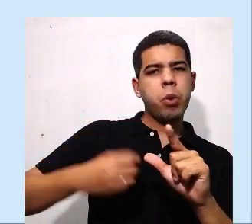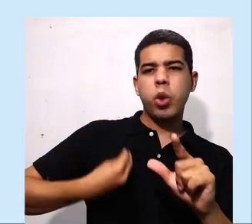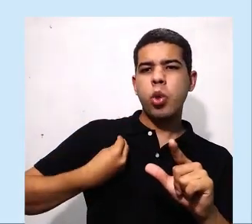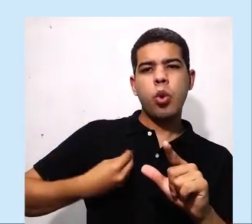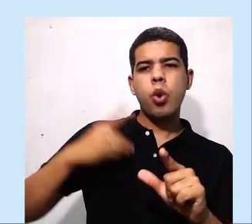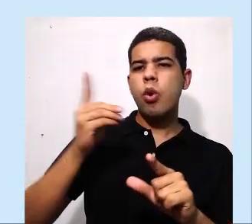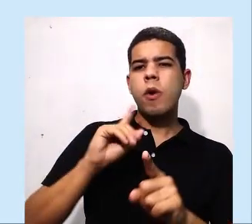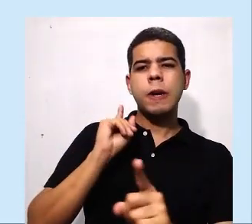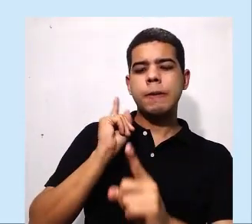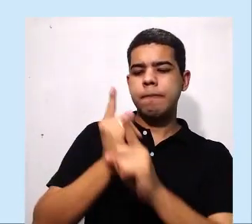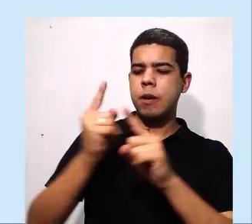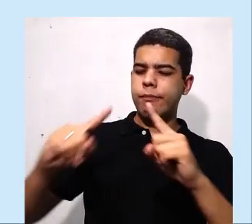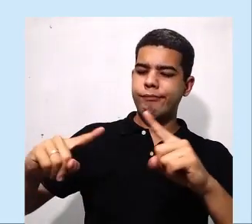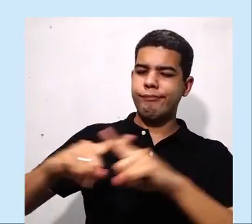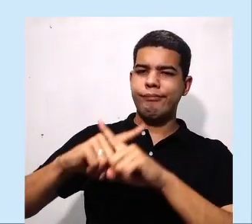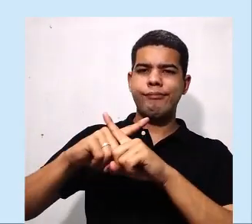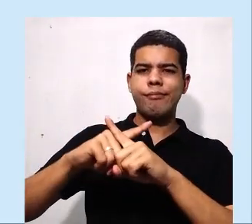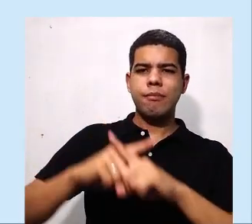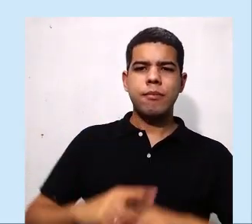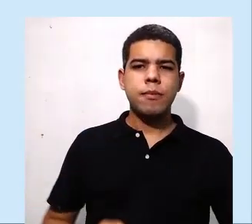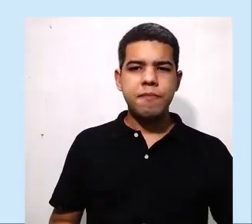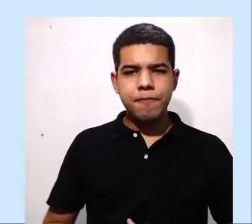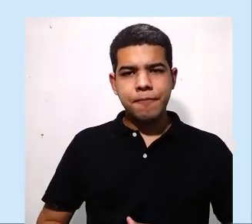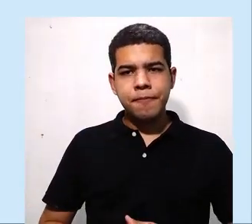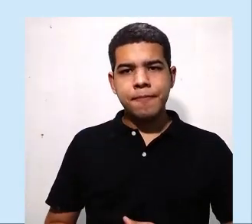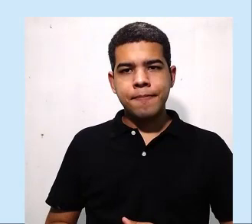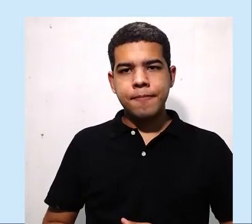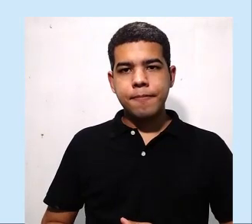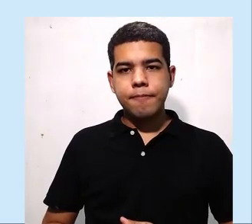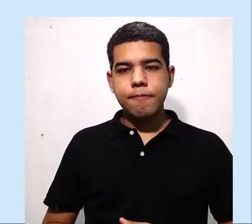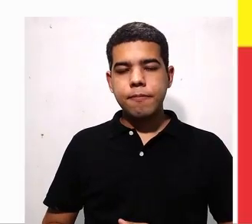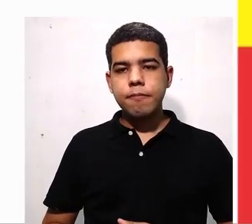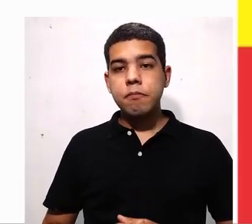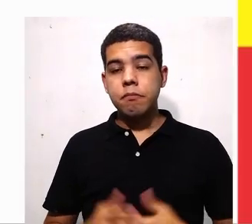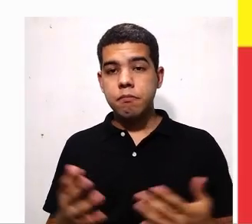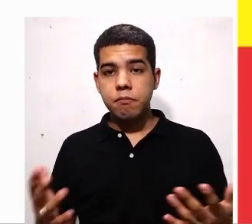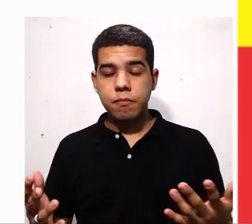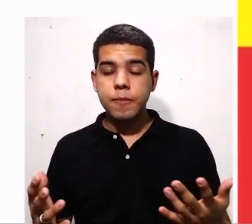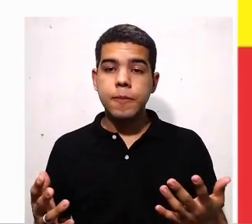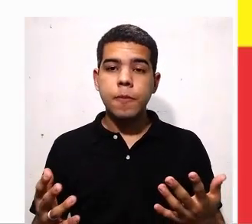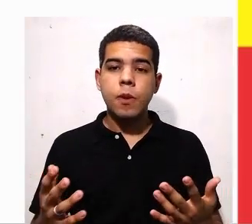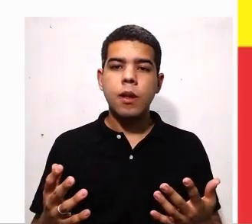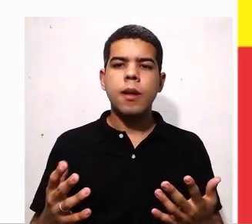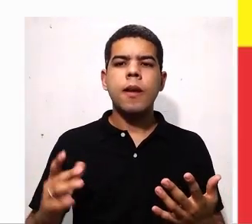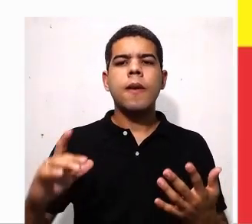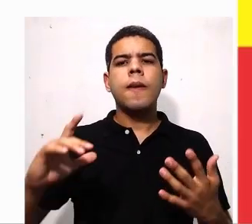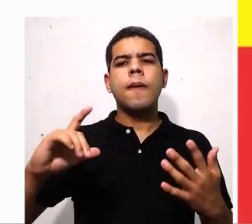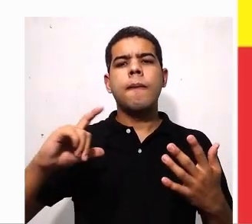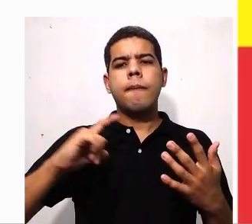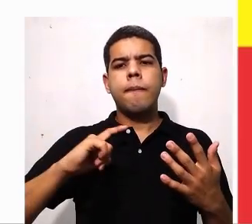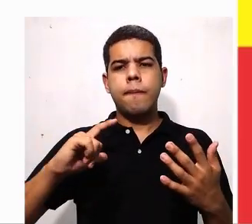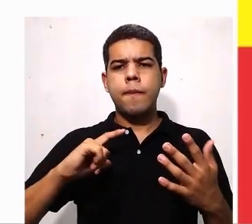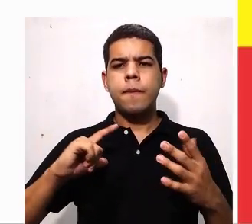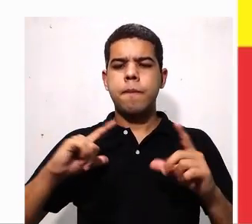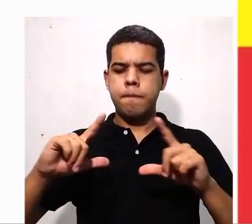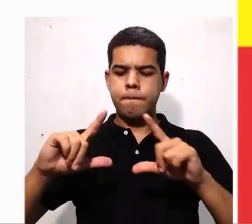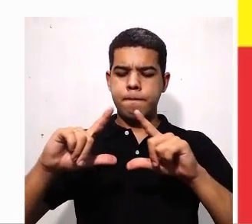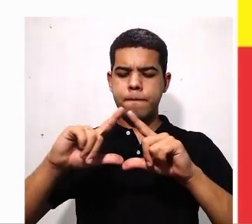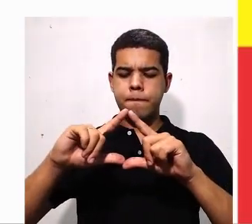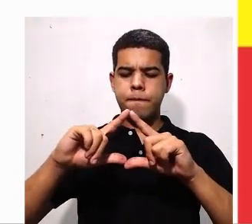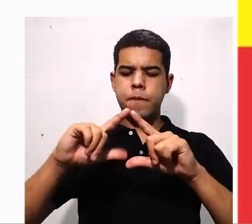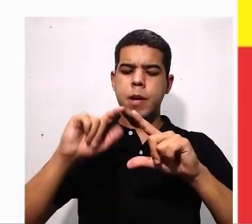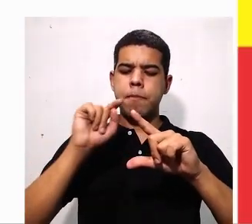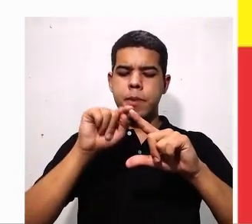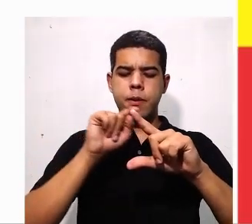veja. Temos o triângulo, esses 3 pontos, ok? Então, ó, a gente vai ver o seguinte. Vê